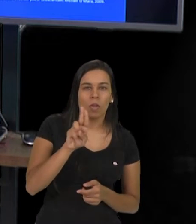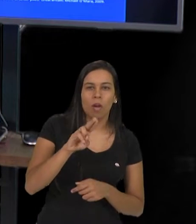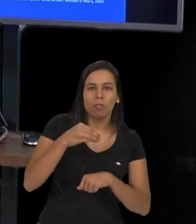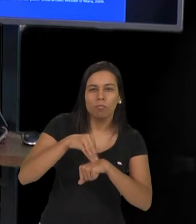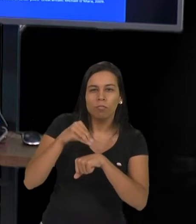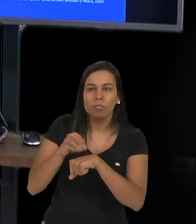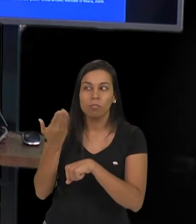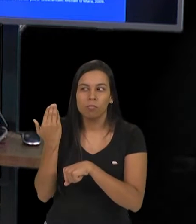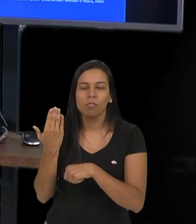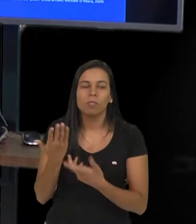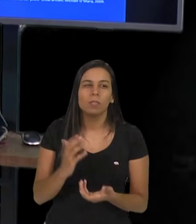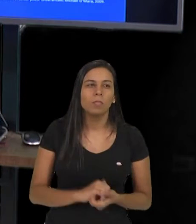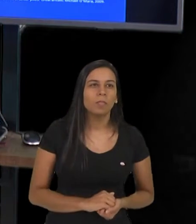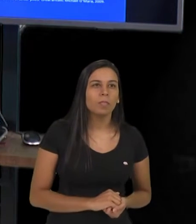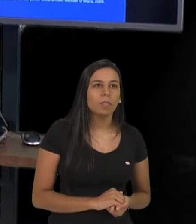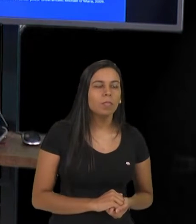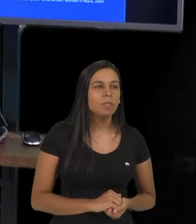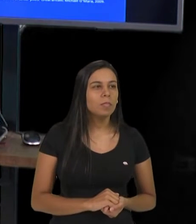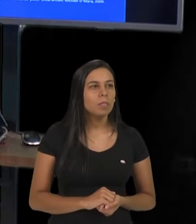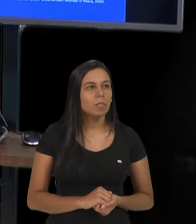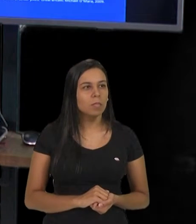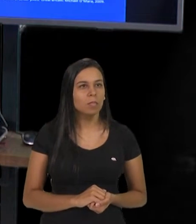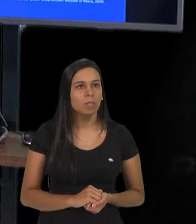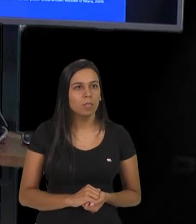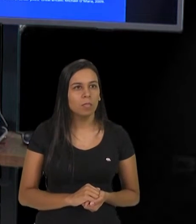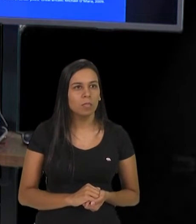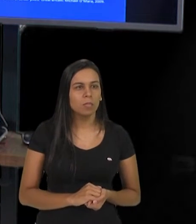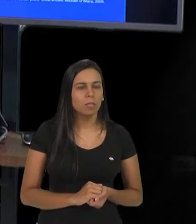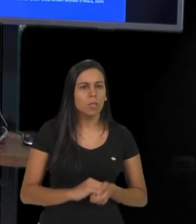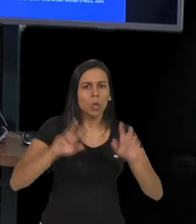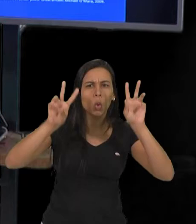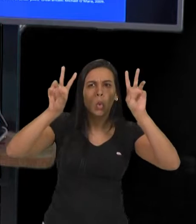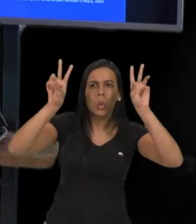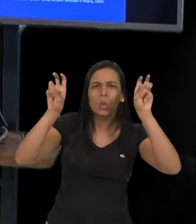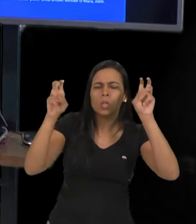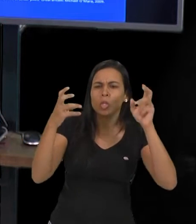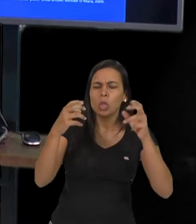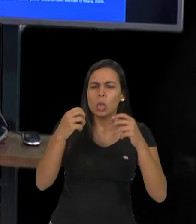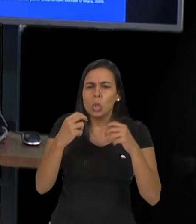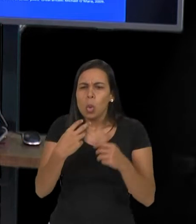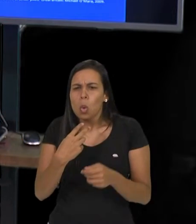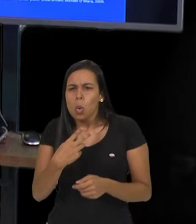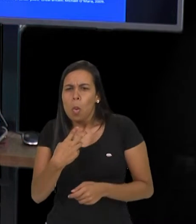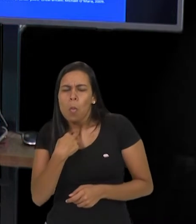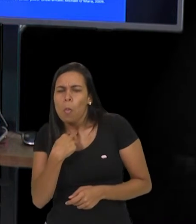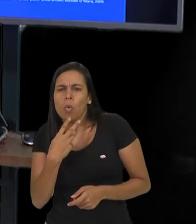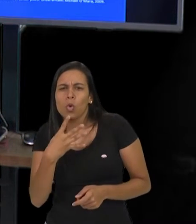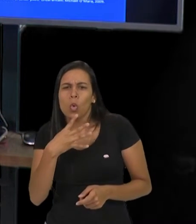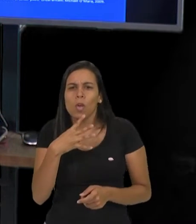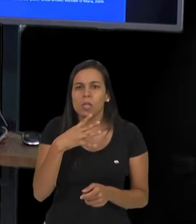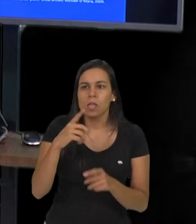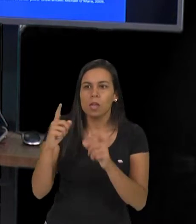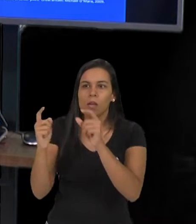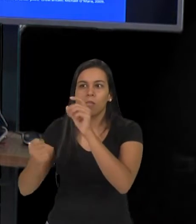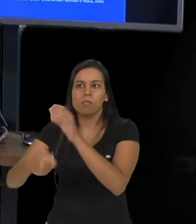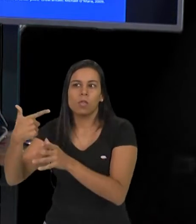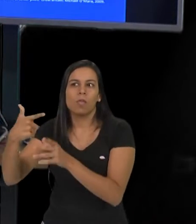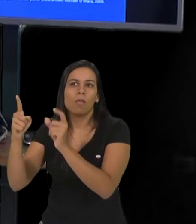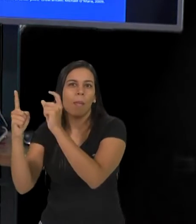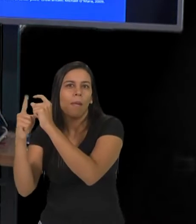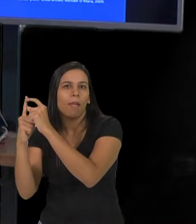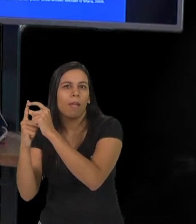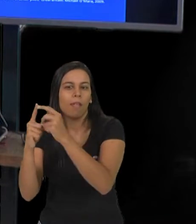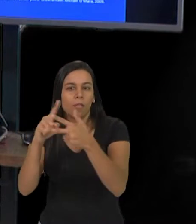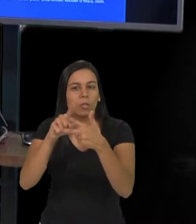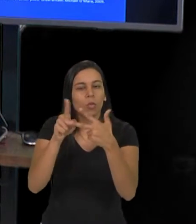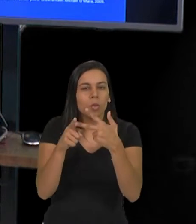2015. Tranquilo? Então, no título lá, eu posso não conhecer a segunda palavra, mas a primeira é mais de domínio público, né? Horse,